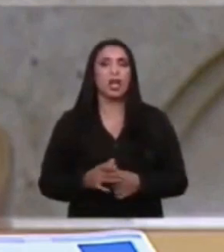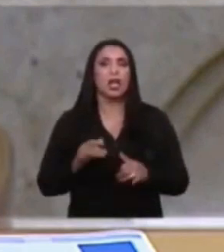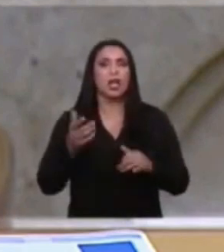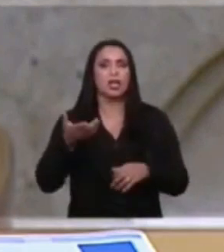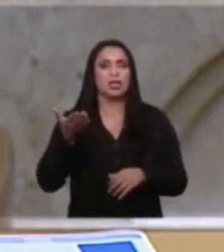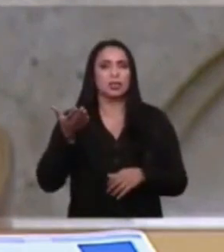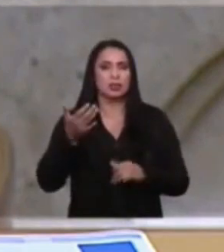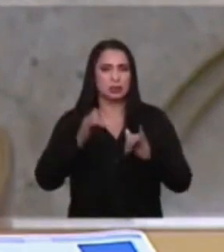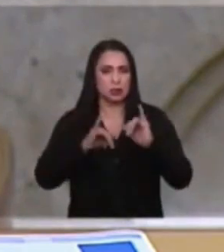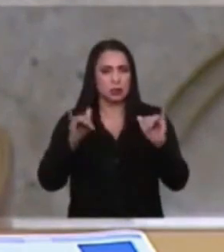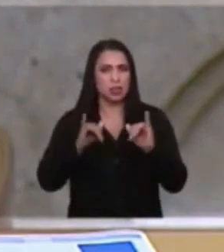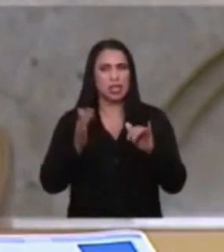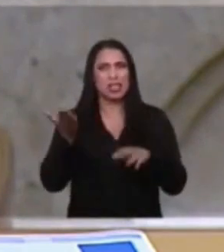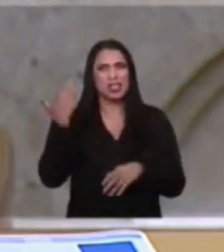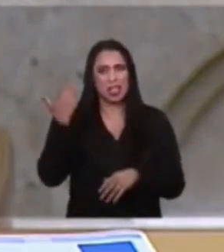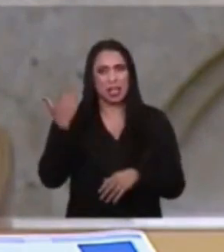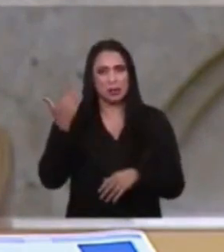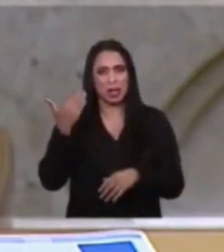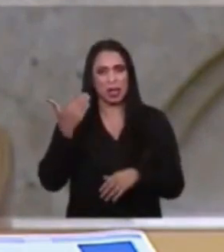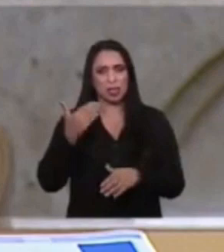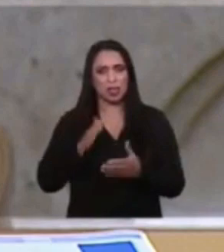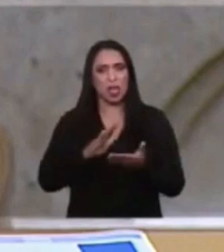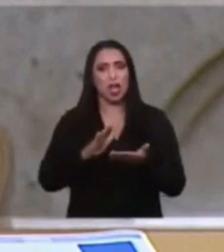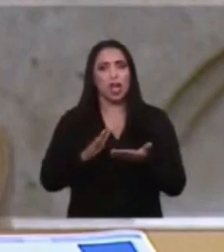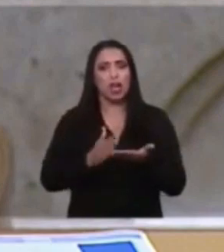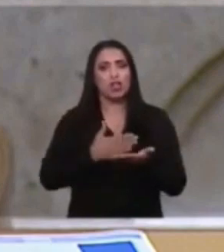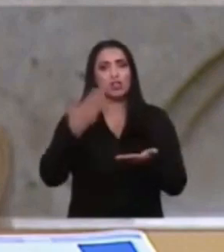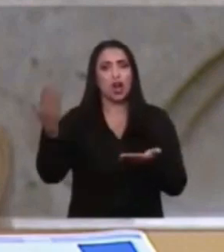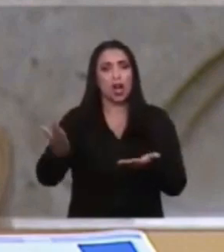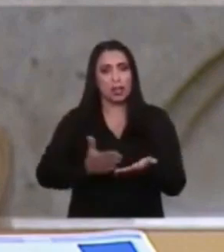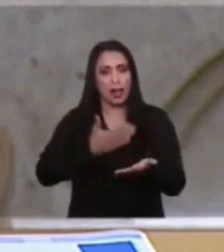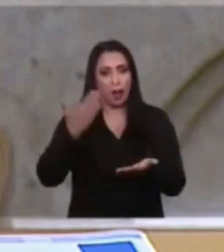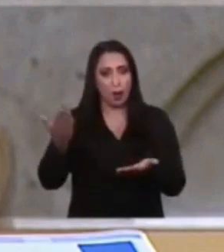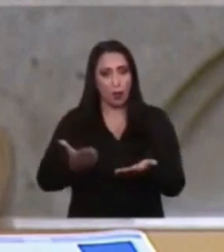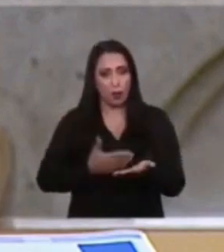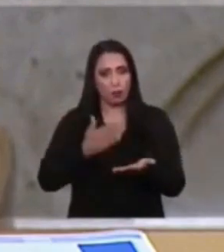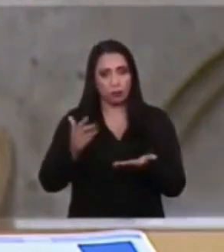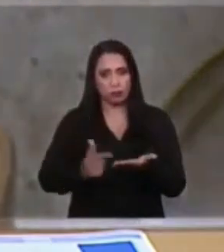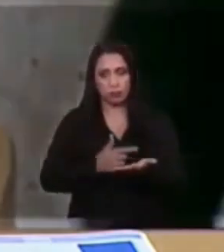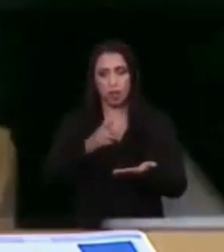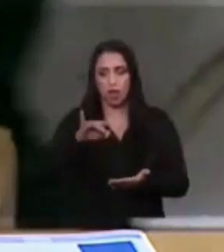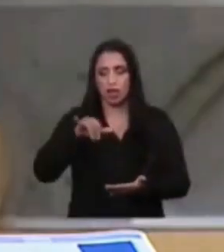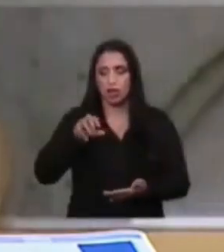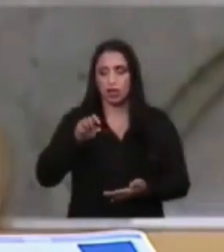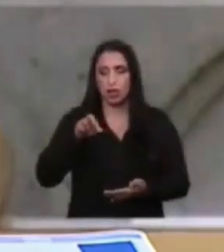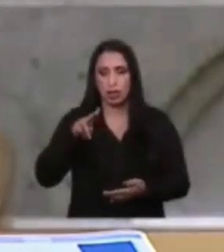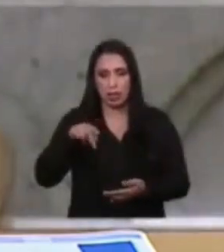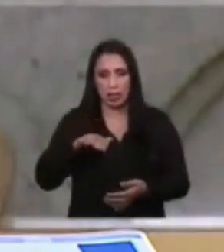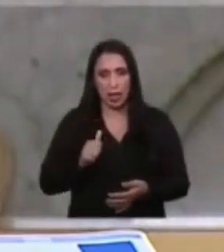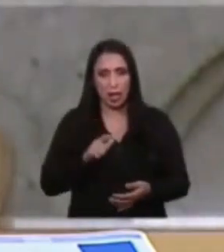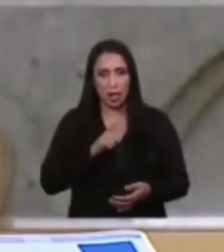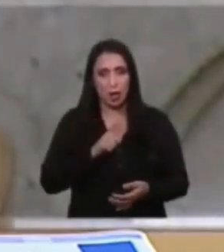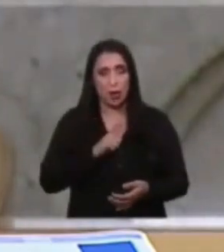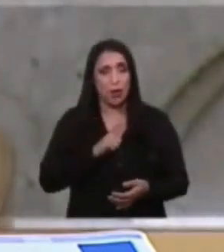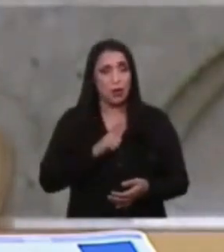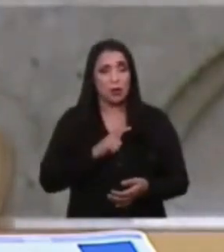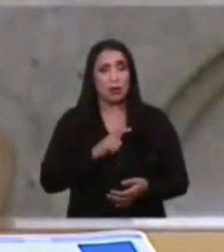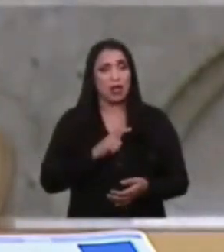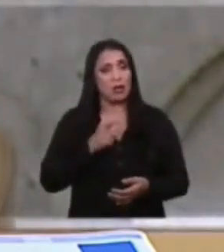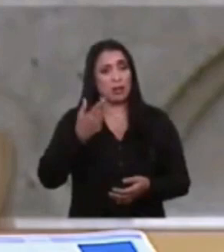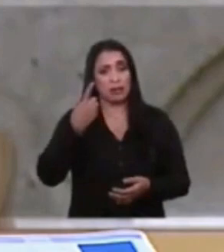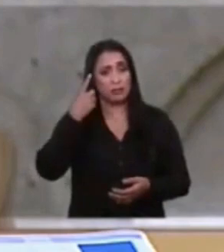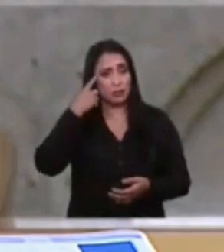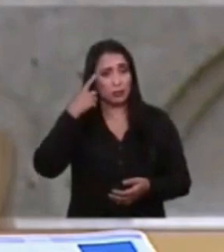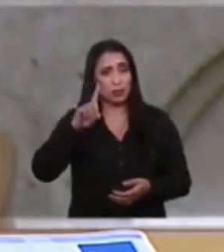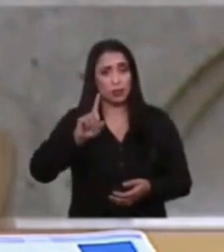os jornais de um dia embrulhavam o peixe no dia seguinte, portanto, ele deixava de ser uma fonte de informação